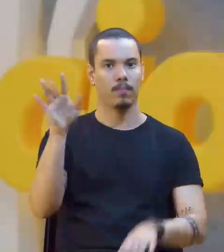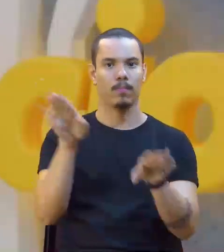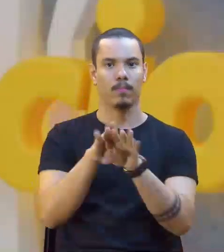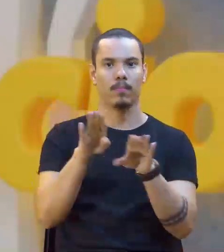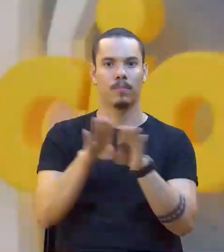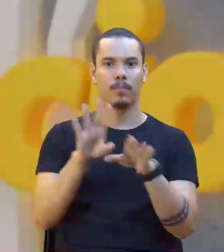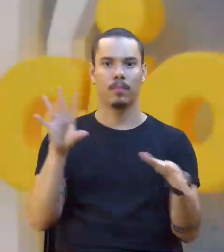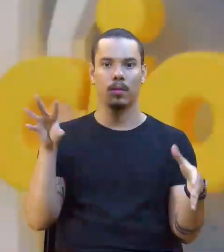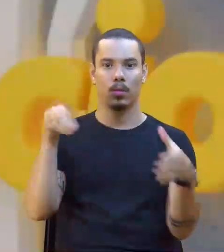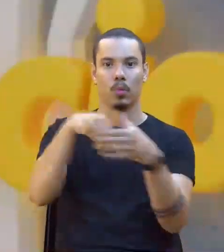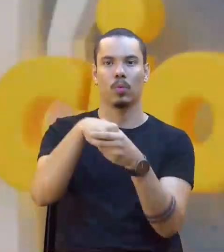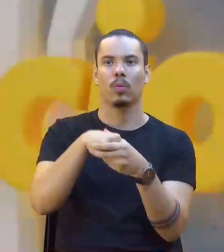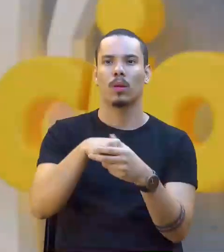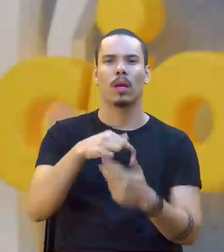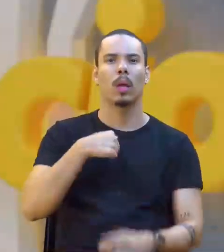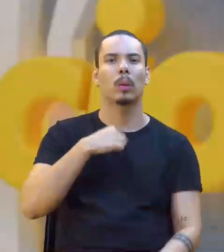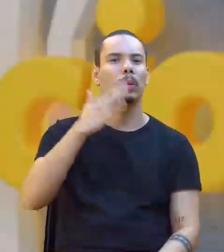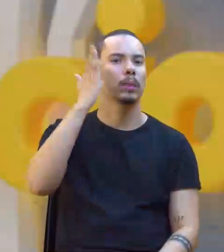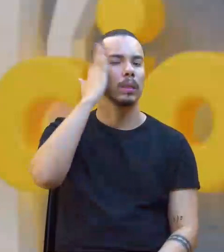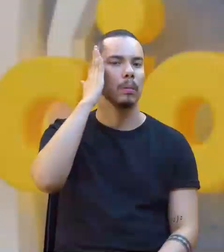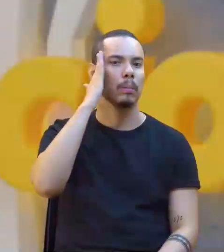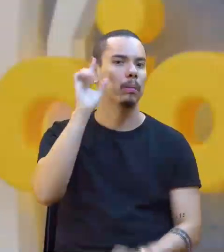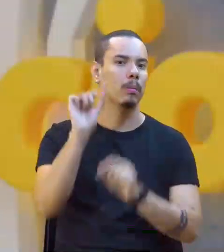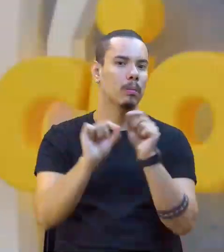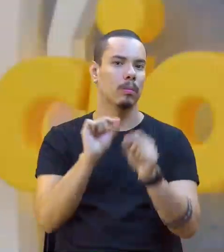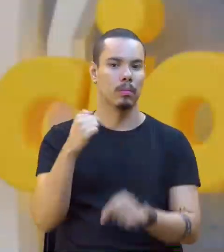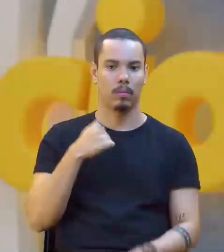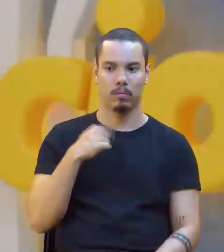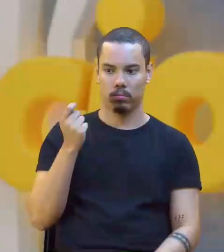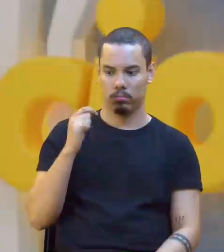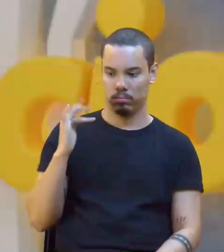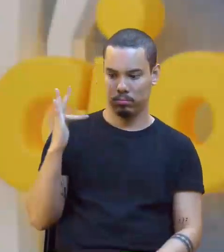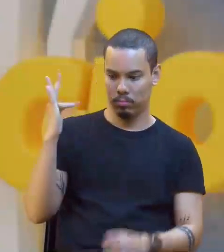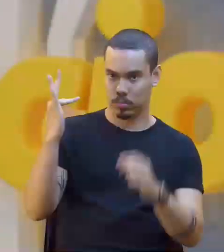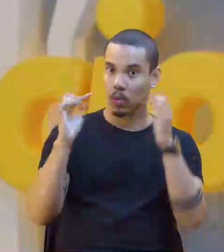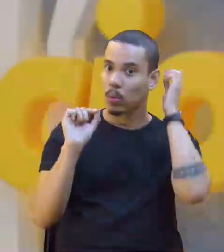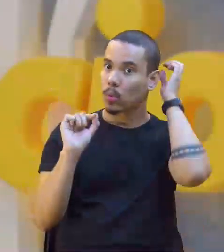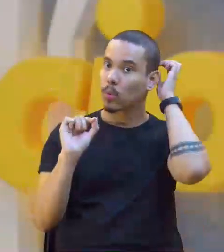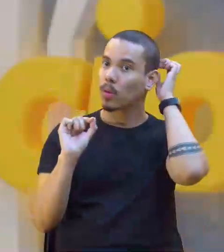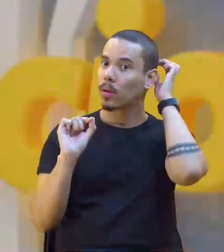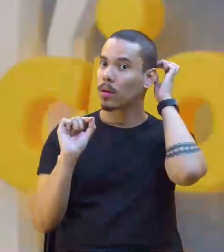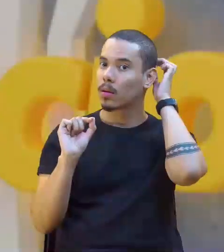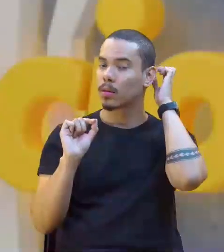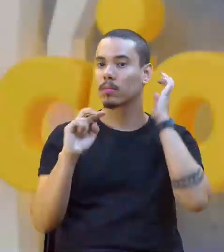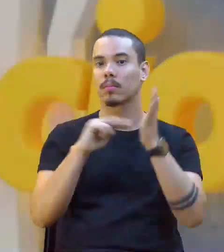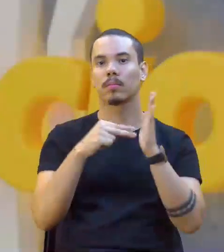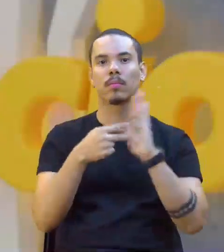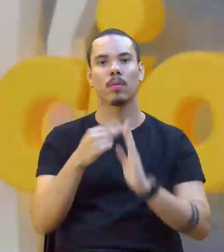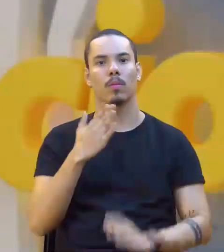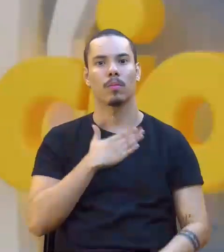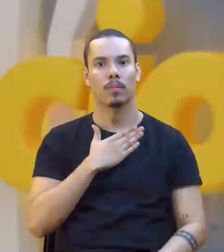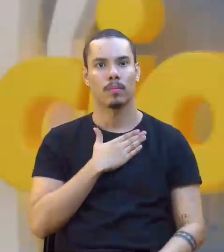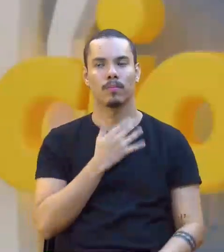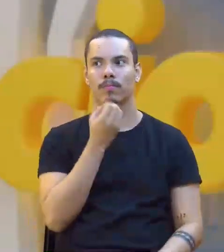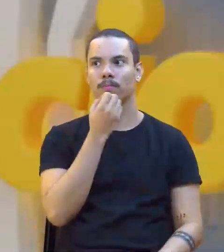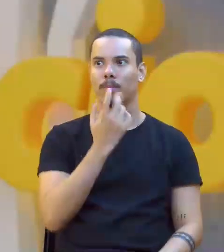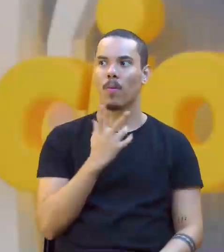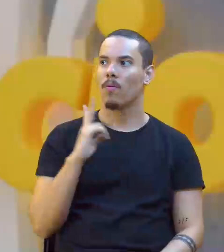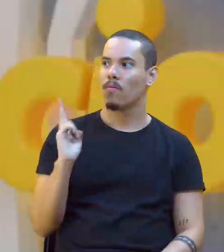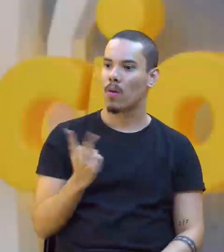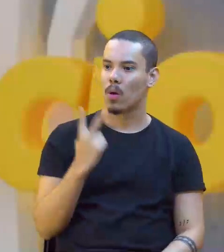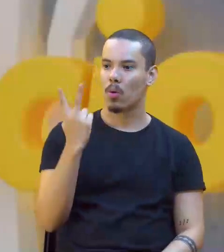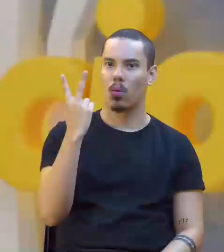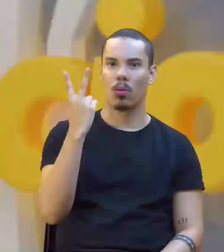para eu saber o que eu quero levar adiante, o que realmente foi significativo para mim, o que realmente valeu a pena, o que vale a pena eu